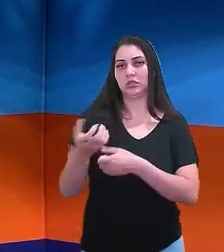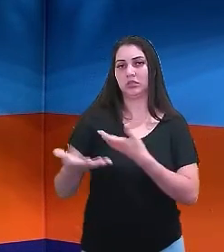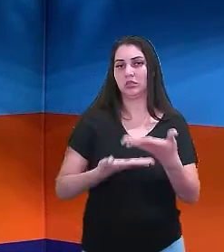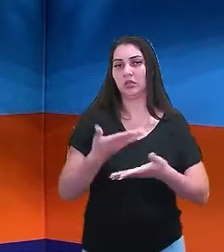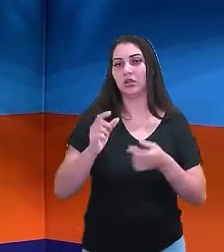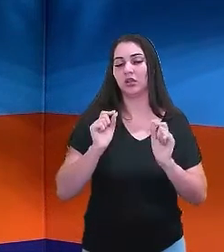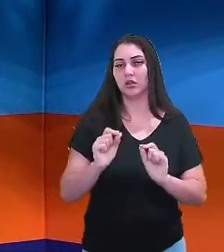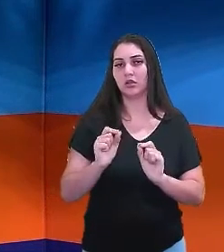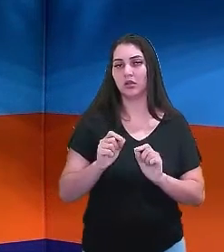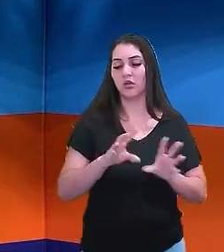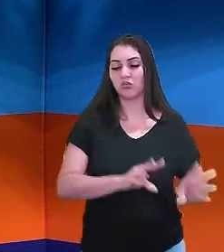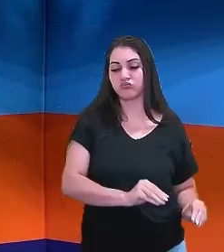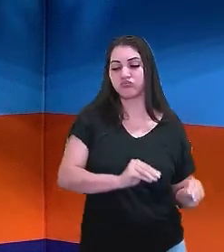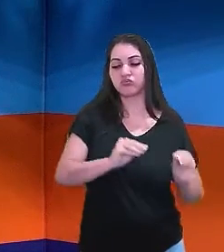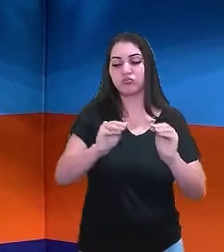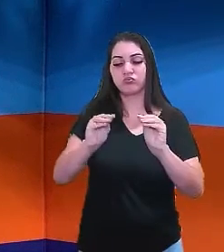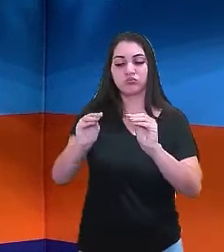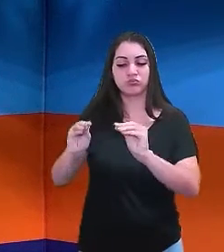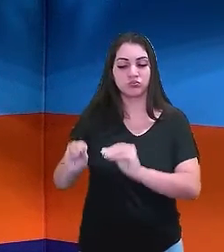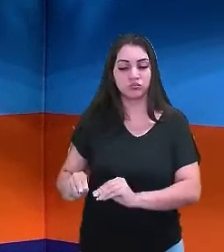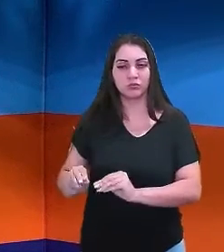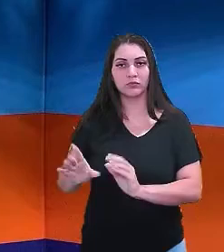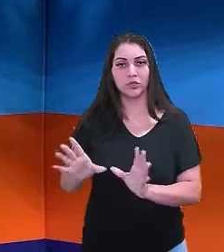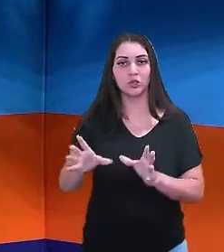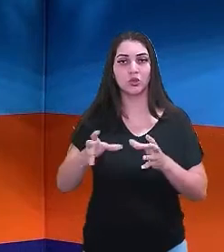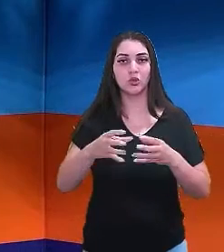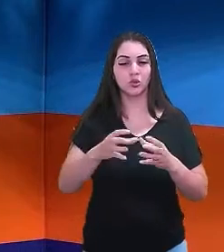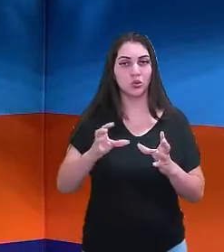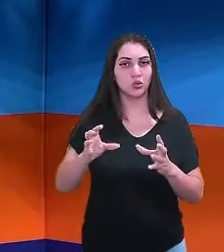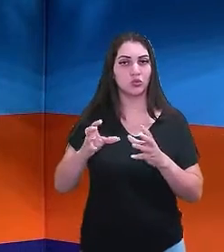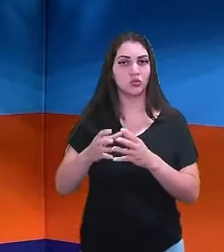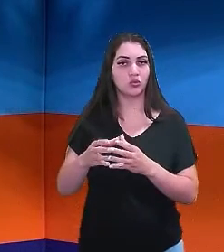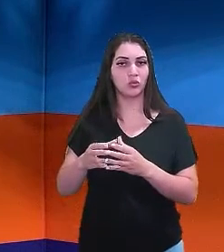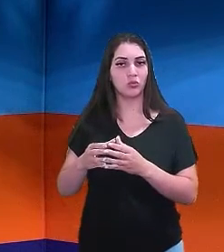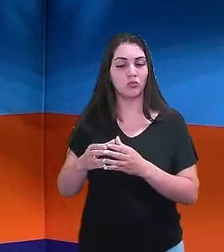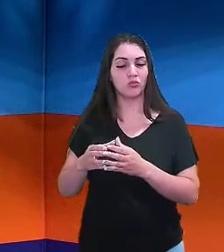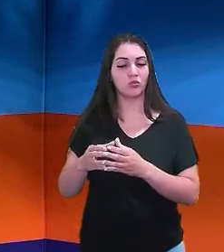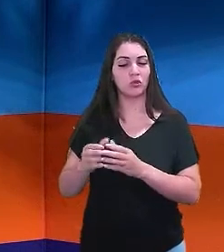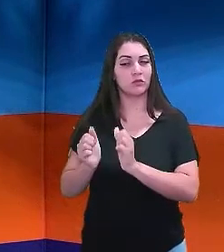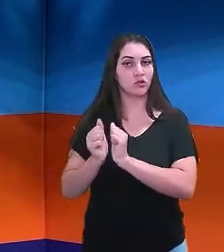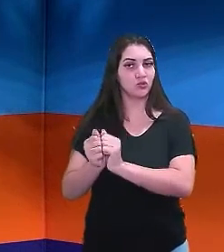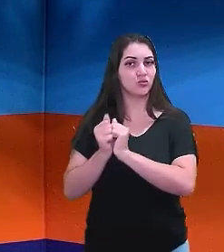ao deslocamento dos grupos que o apoiavam de junto do